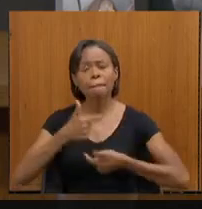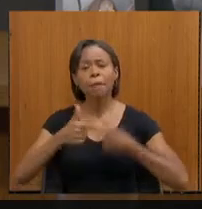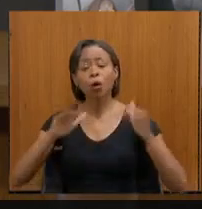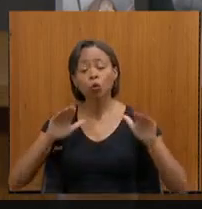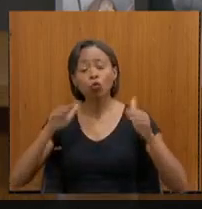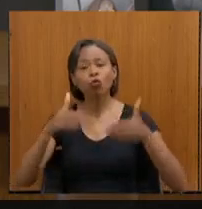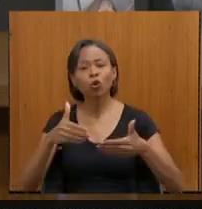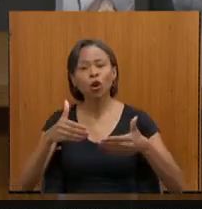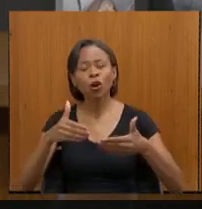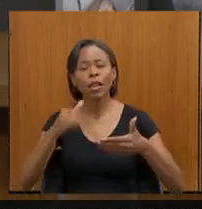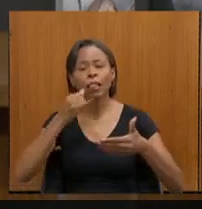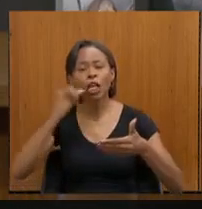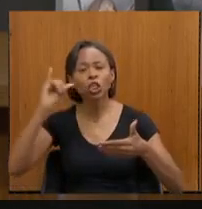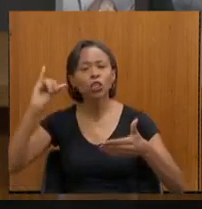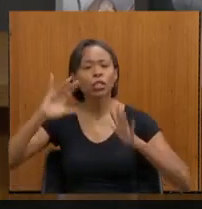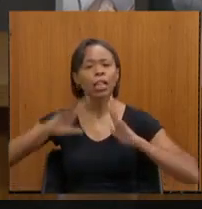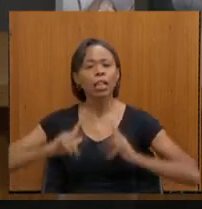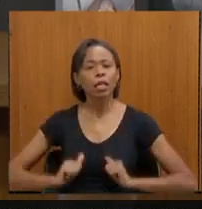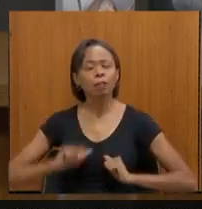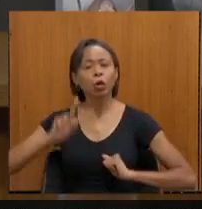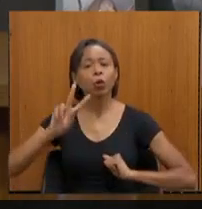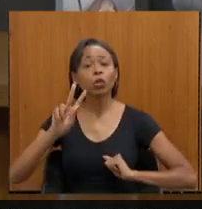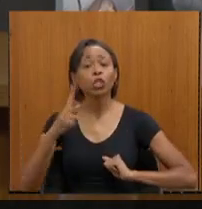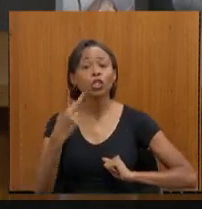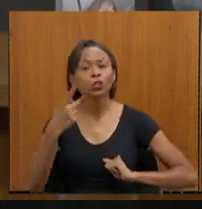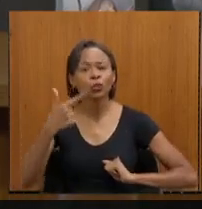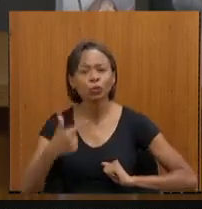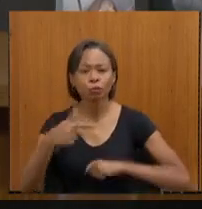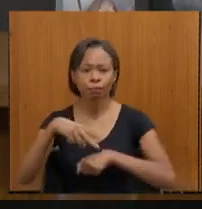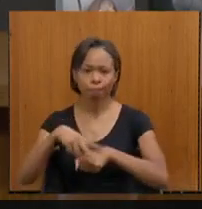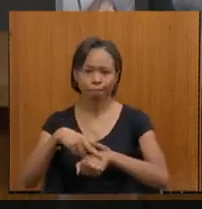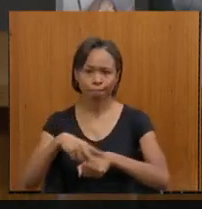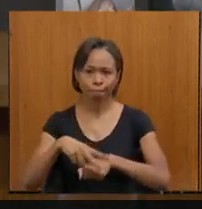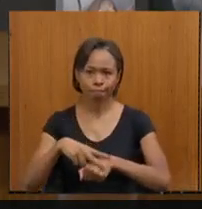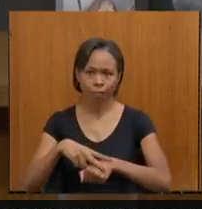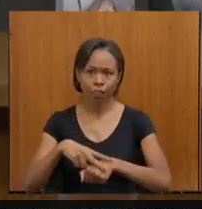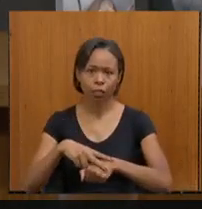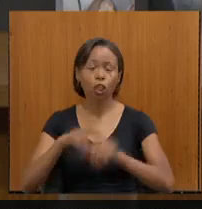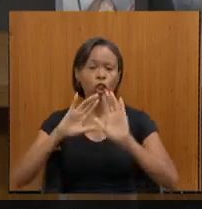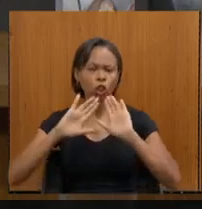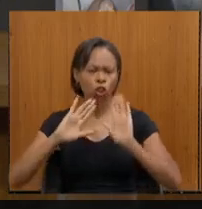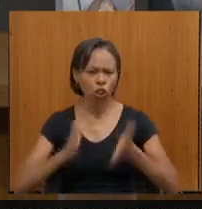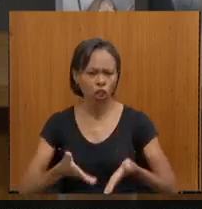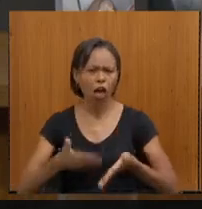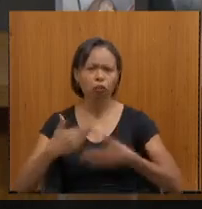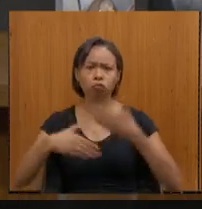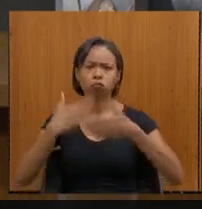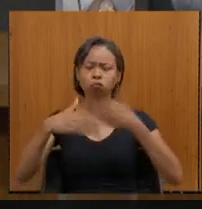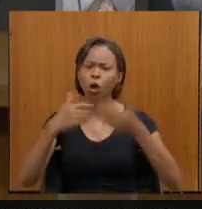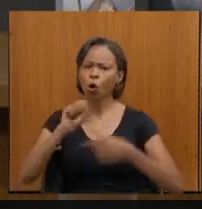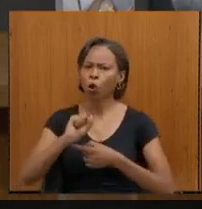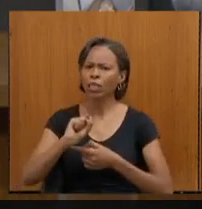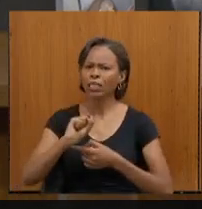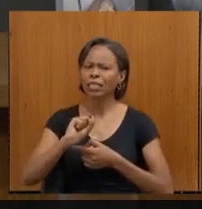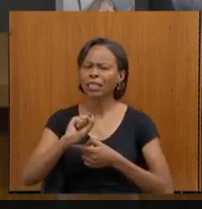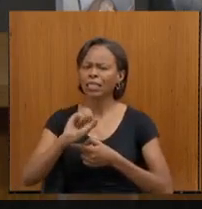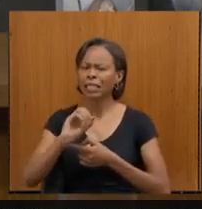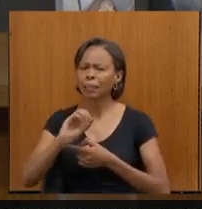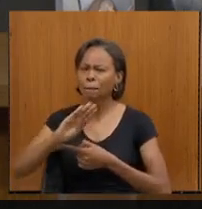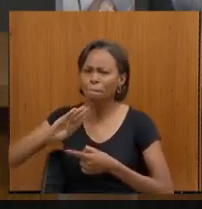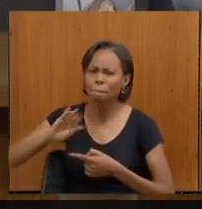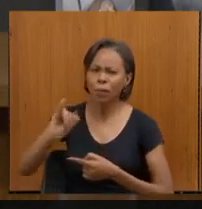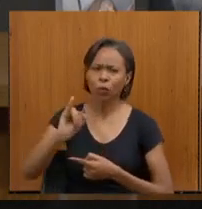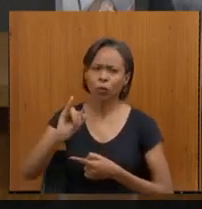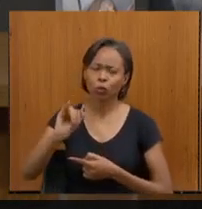energias limpas em hidrogênio Verde então esses que já estão gerando 80 Bilhões de Dólares em